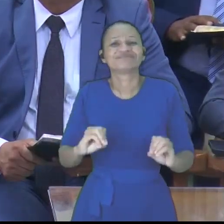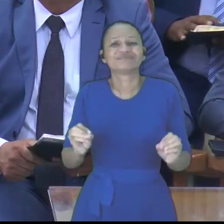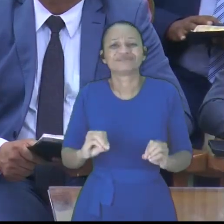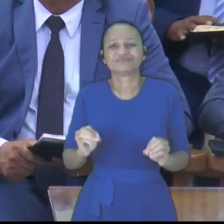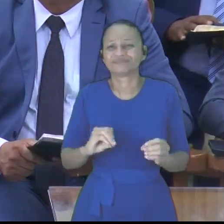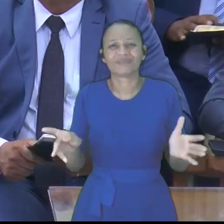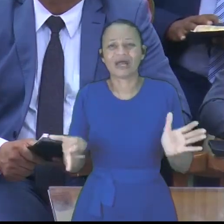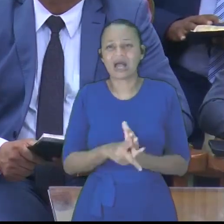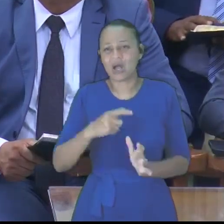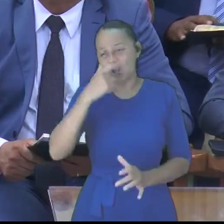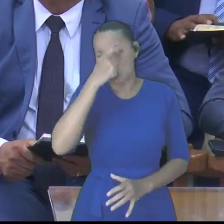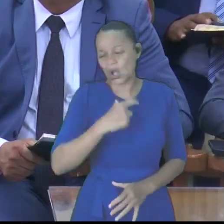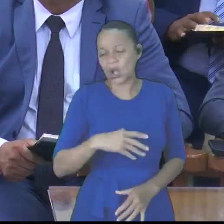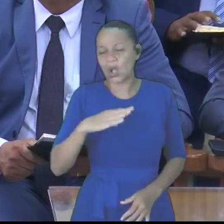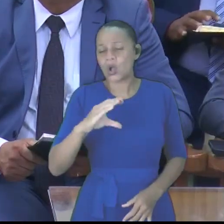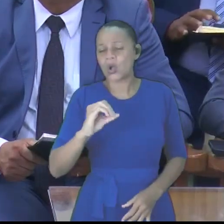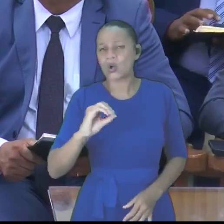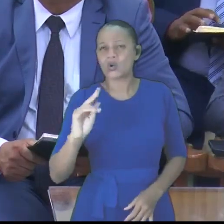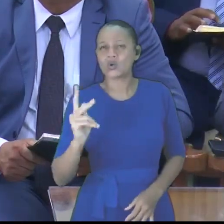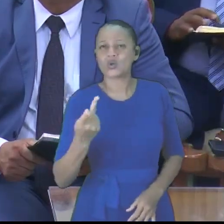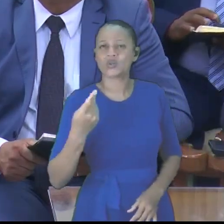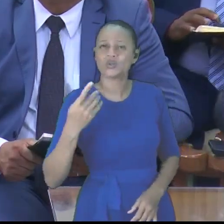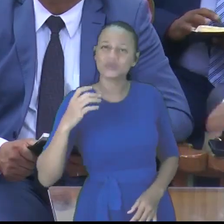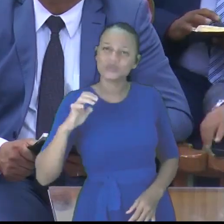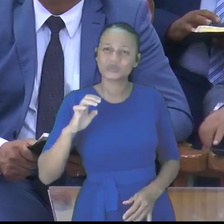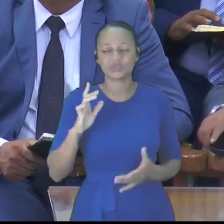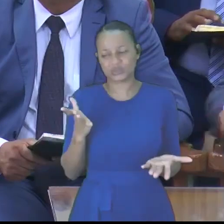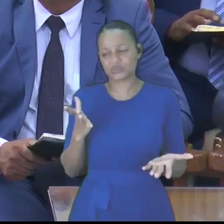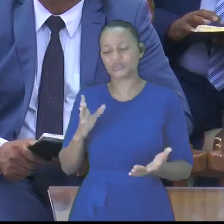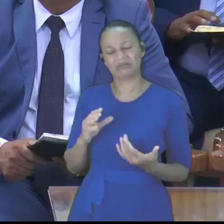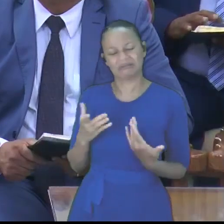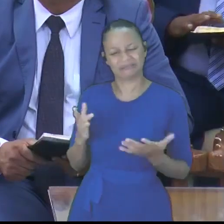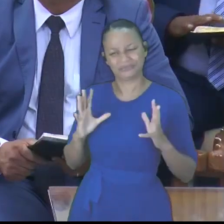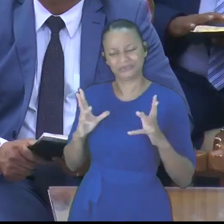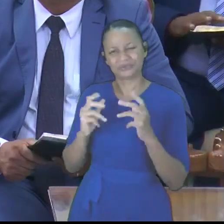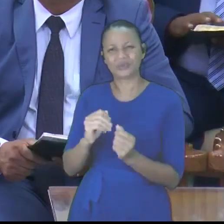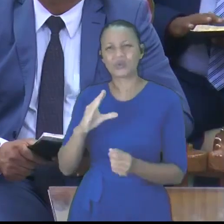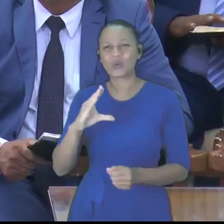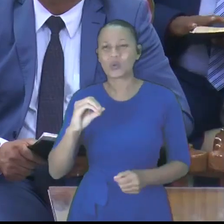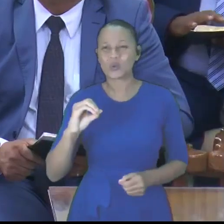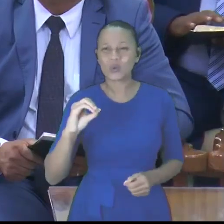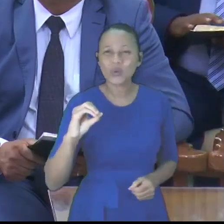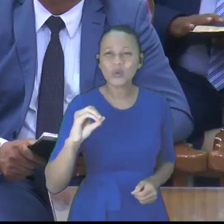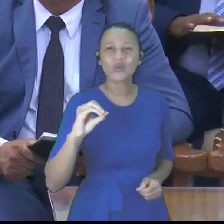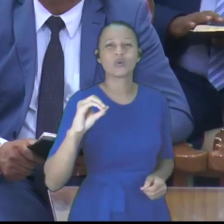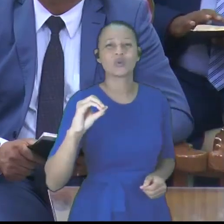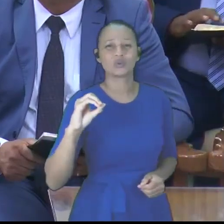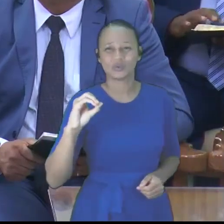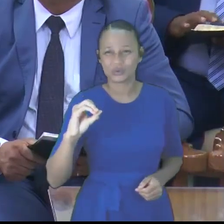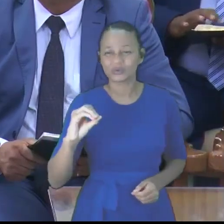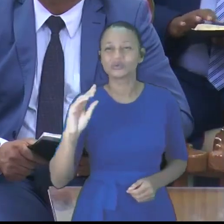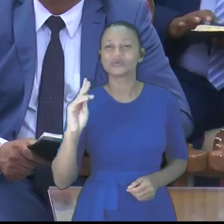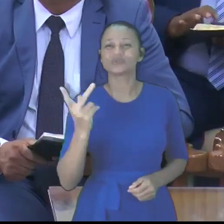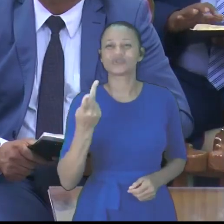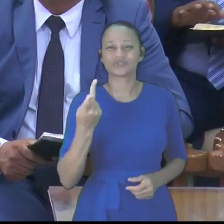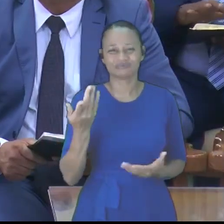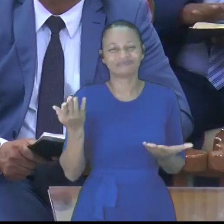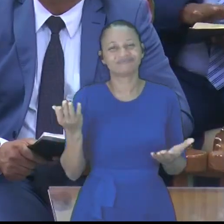coach. Quase todas as igrejas estão aceitando essa pregação. Pregação para massagear o que, meus amados